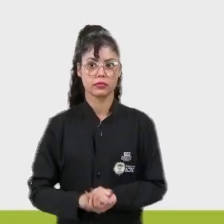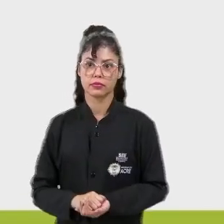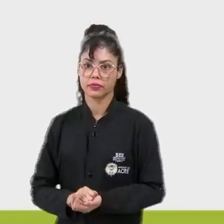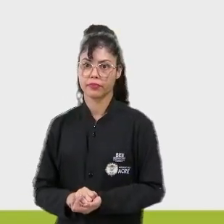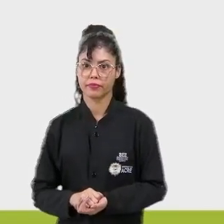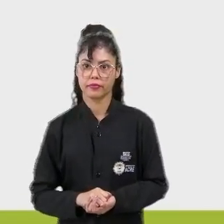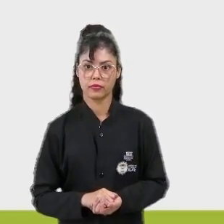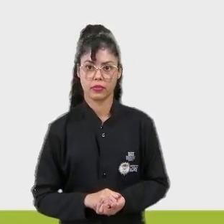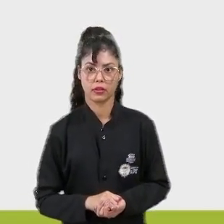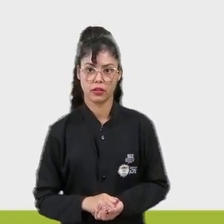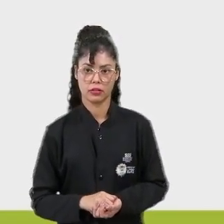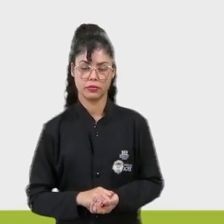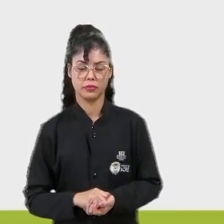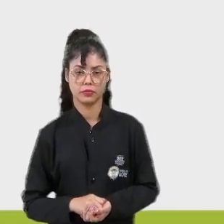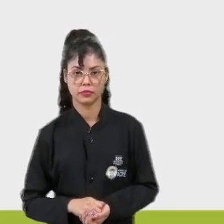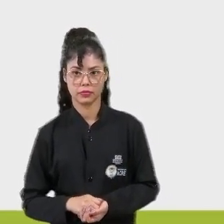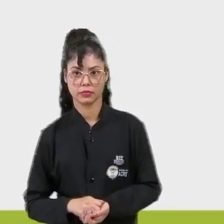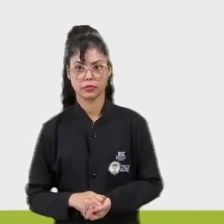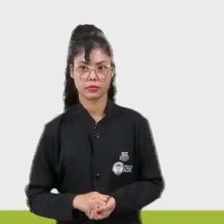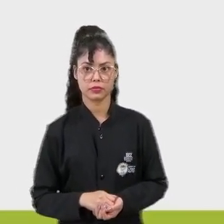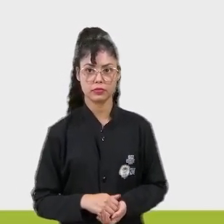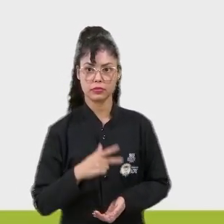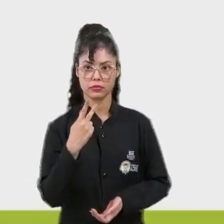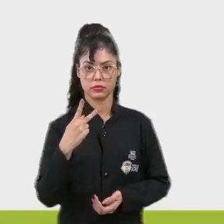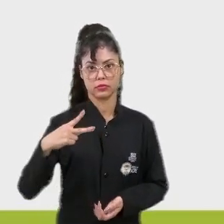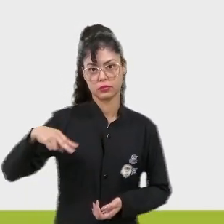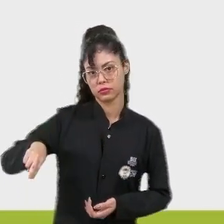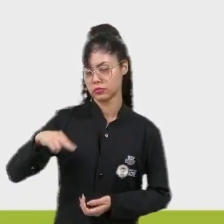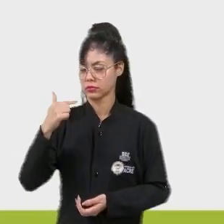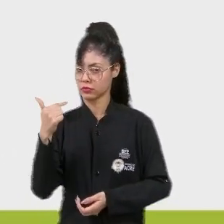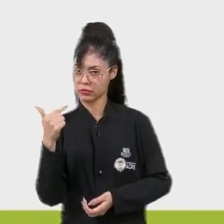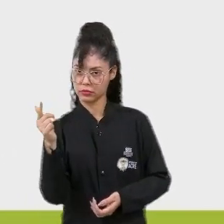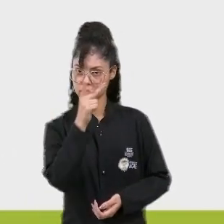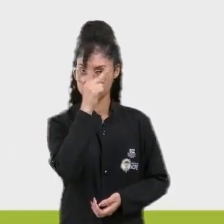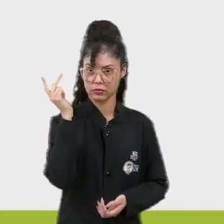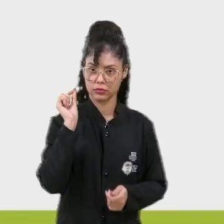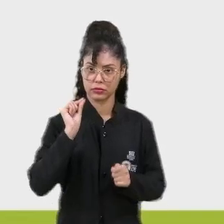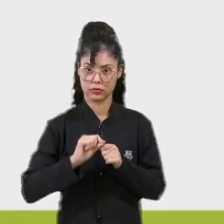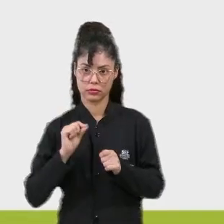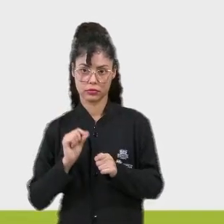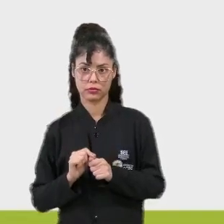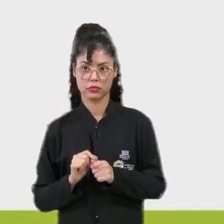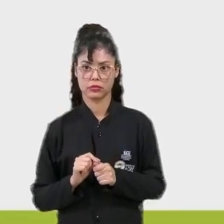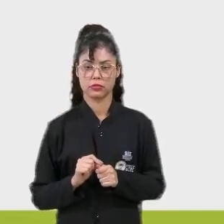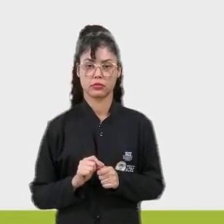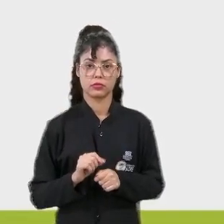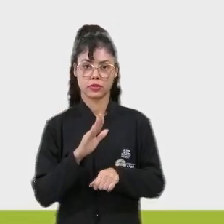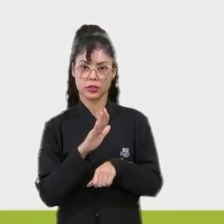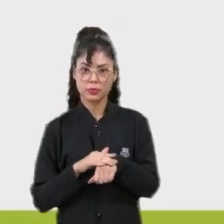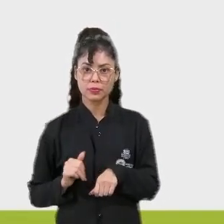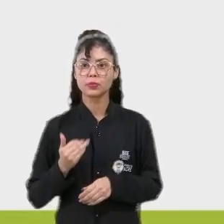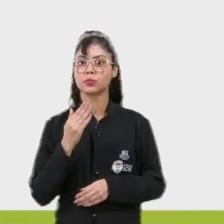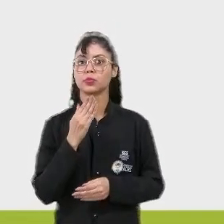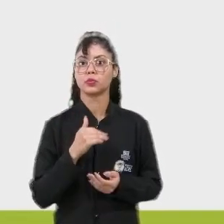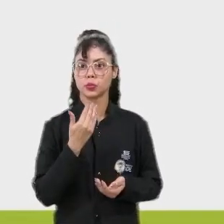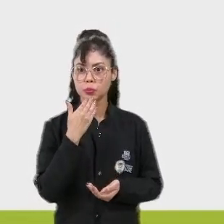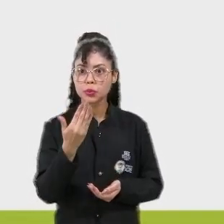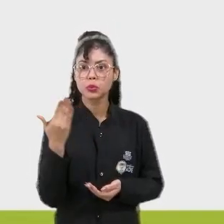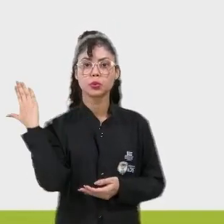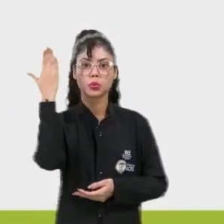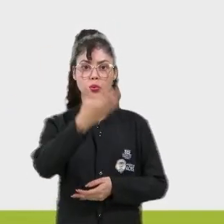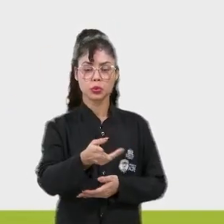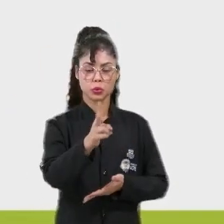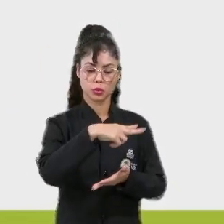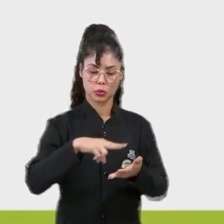Olha só, letra D, a utilização dos pronomes de segunda pessoa que fazem um apelo direto ao